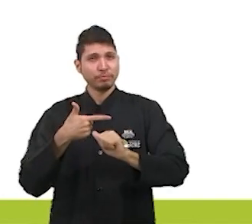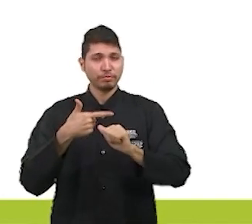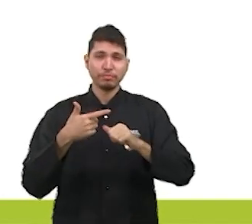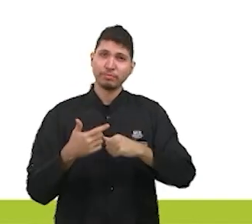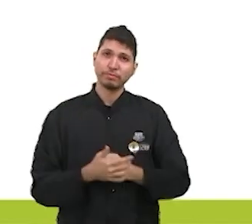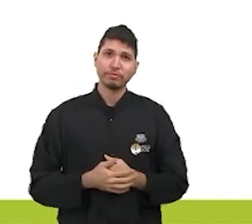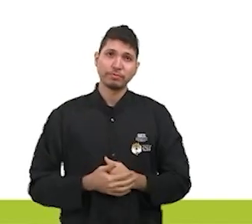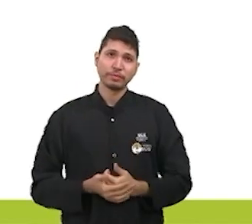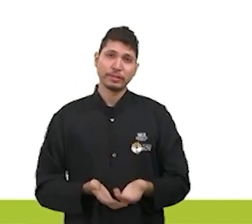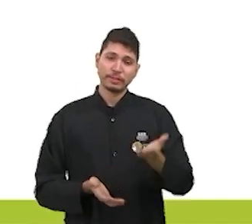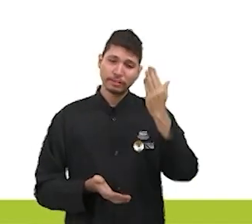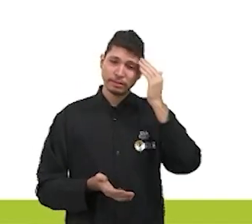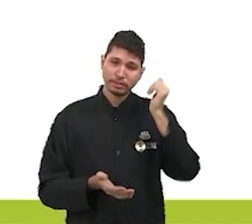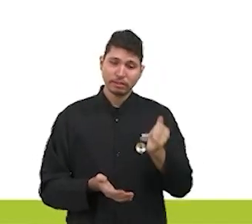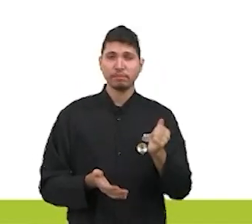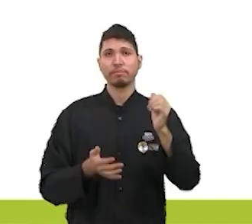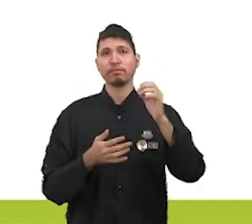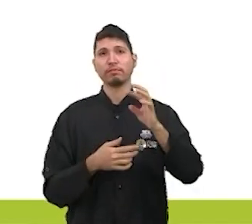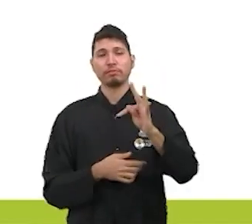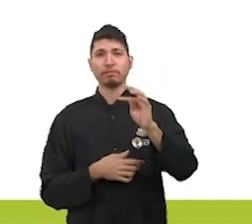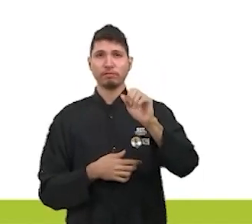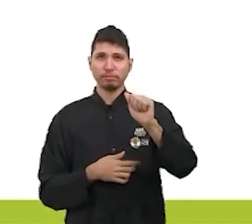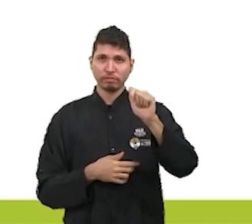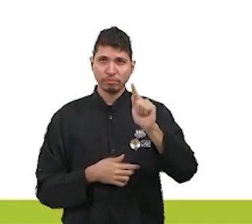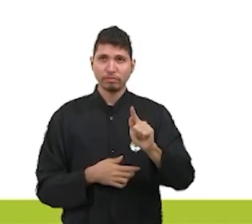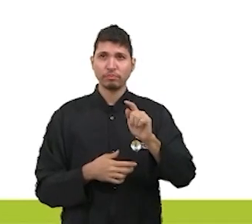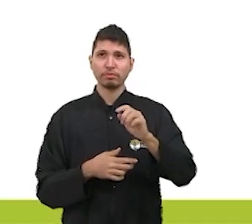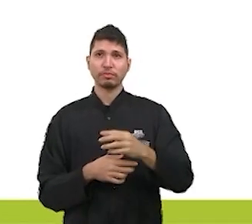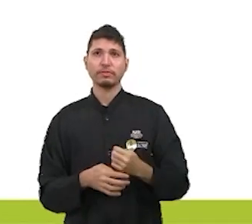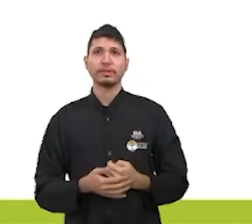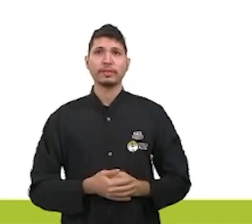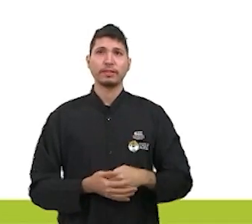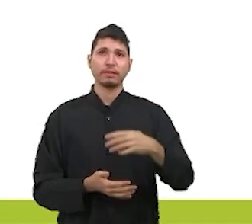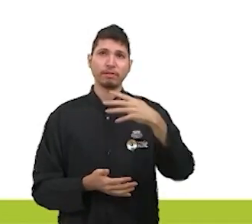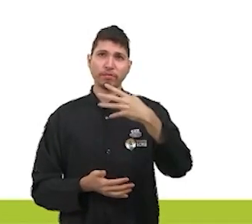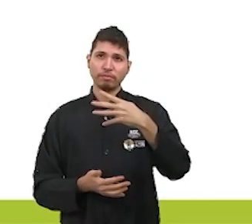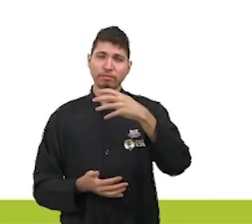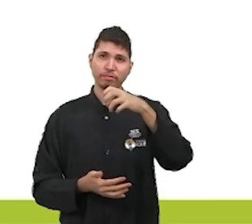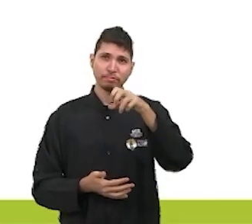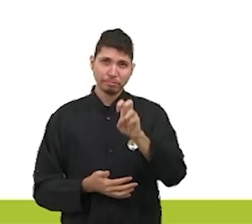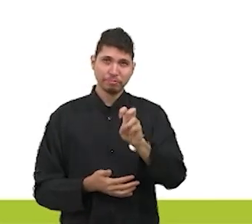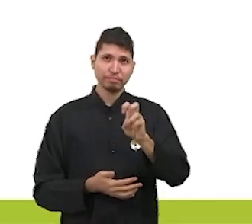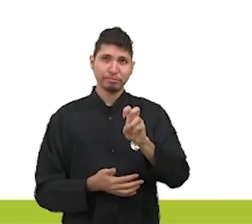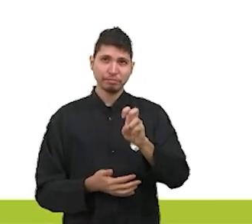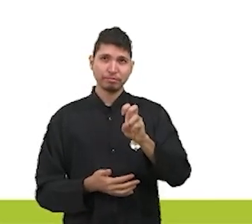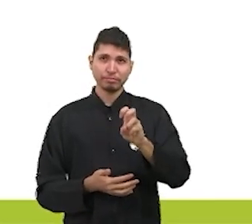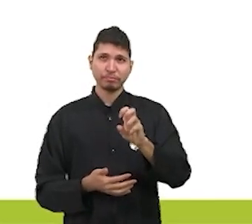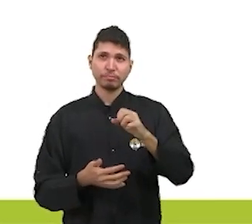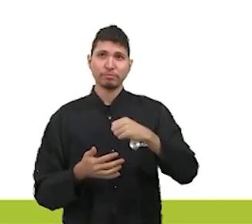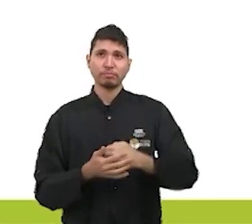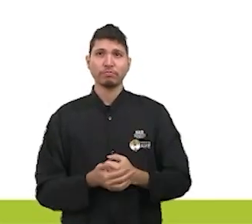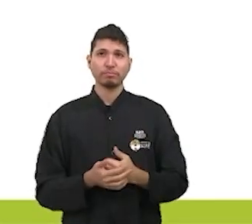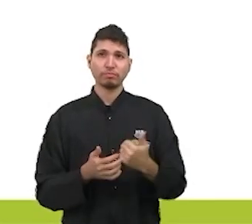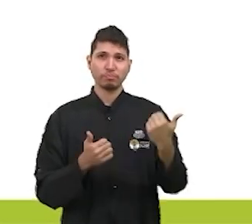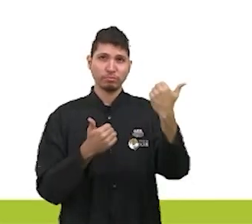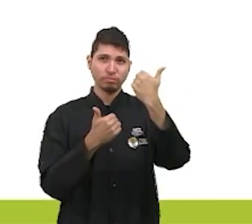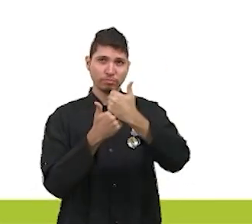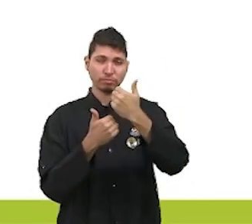sei que a minha tangente de 45 é 0,75, ou seja, no lugar da tangente, né, eu vou substituir